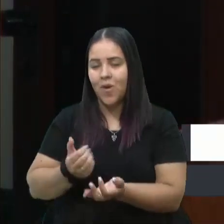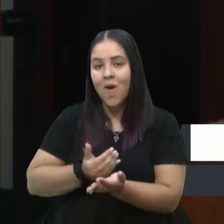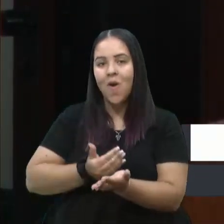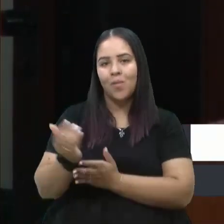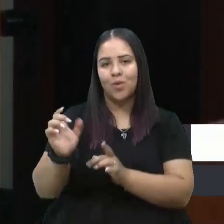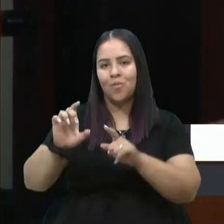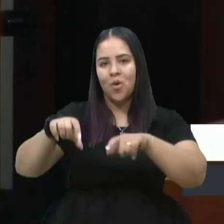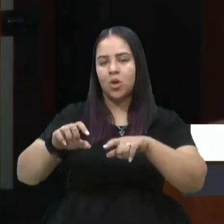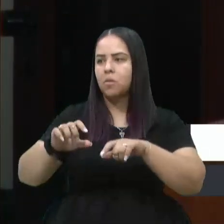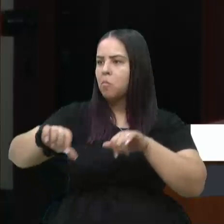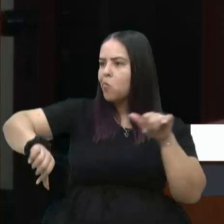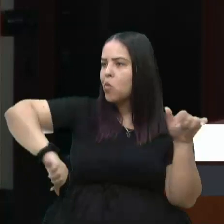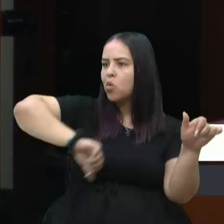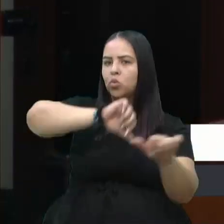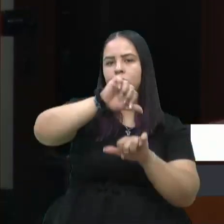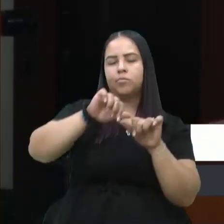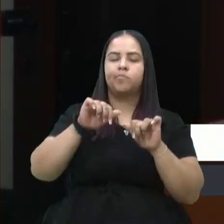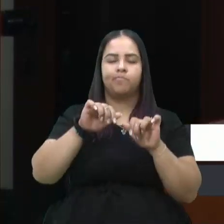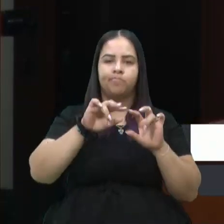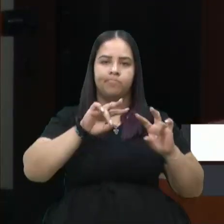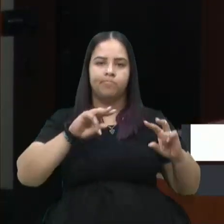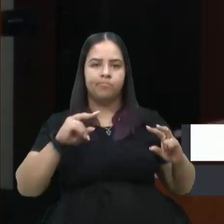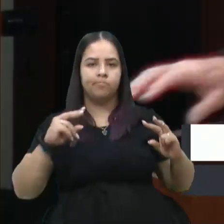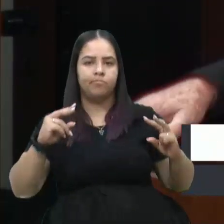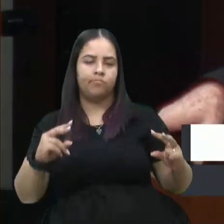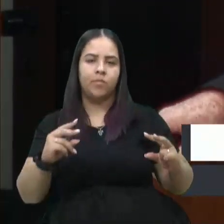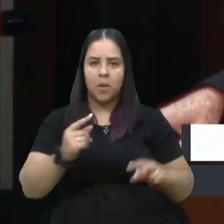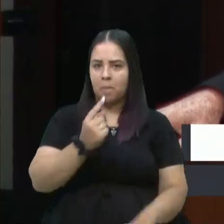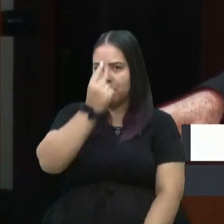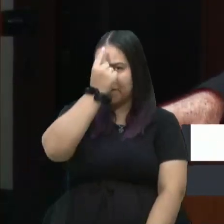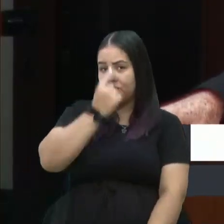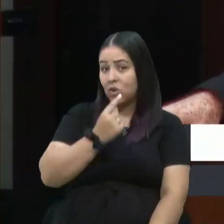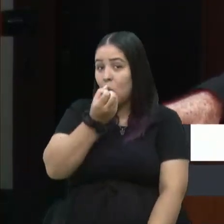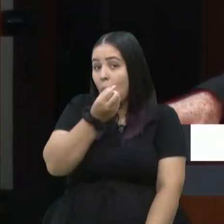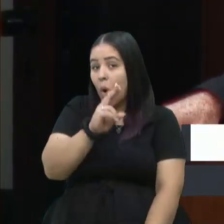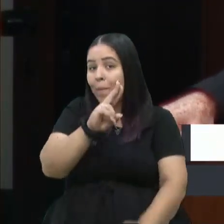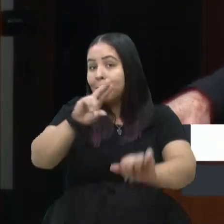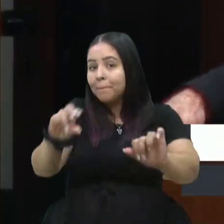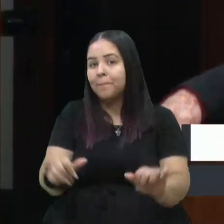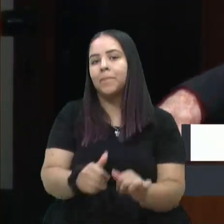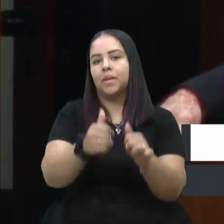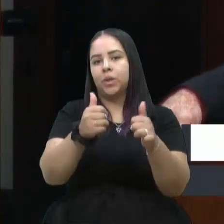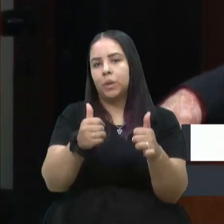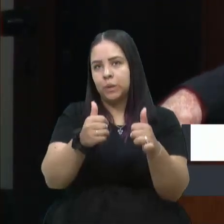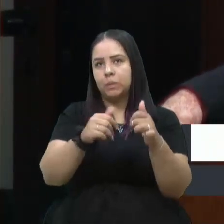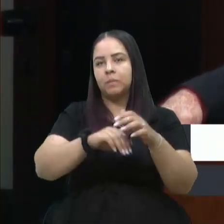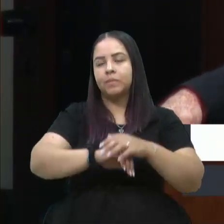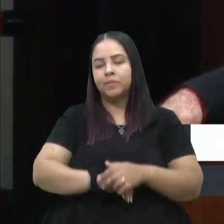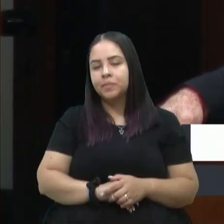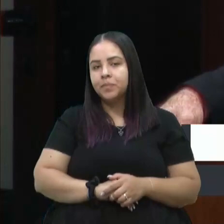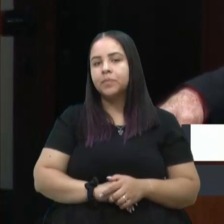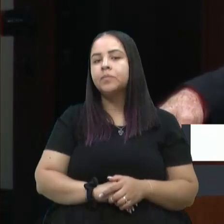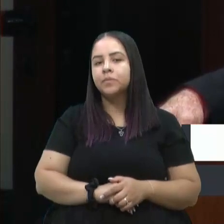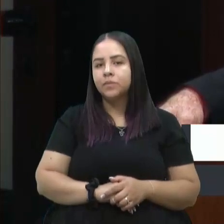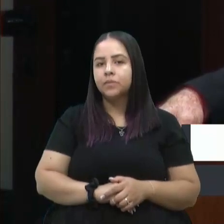mudou o panorama, o perfil, ou melhorou a